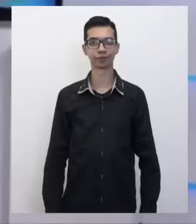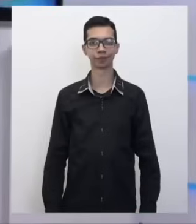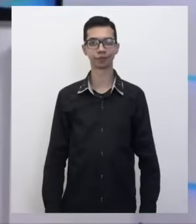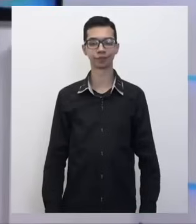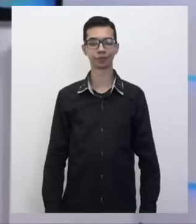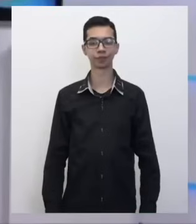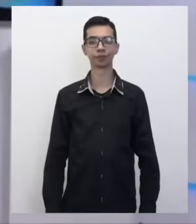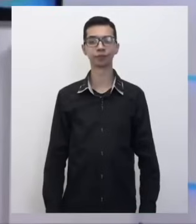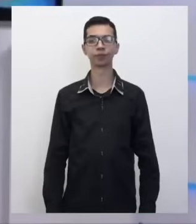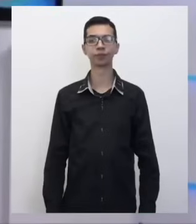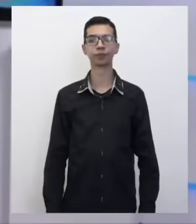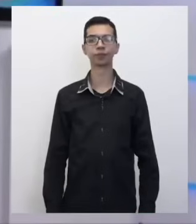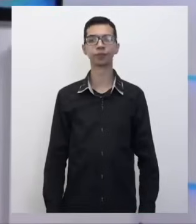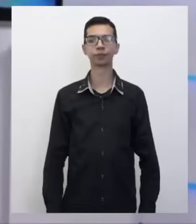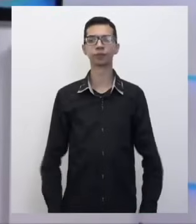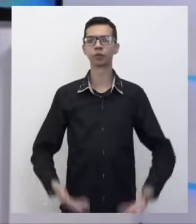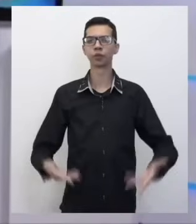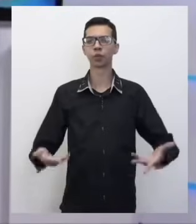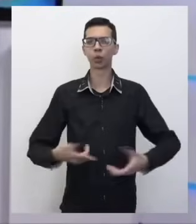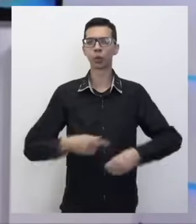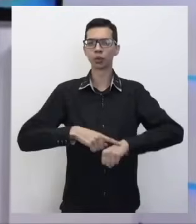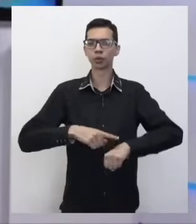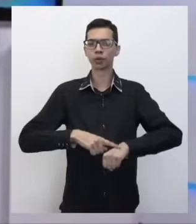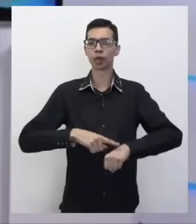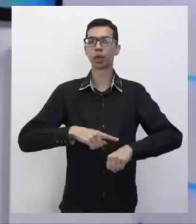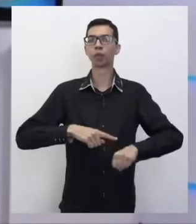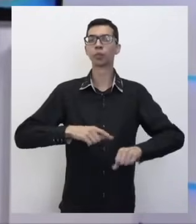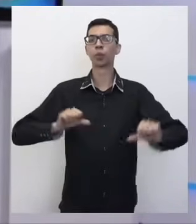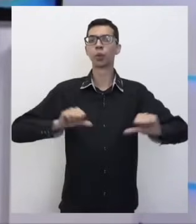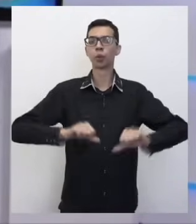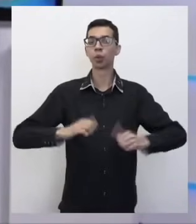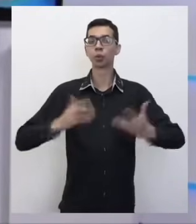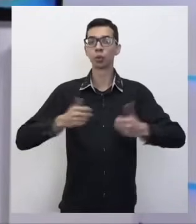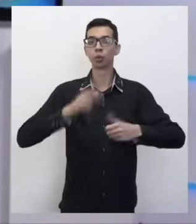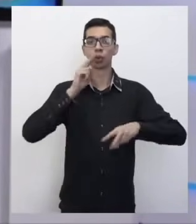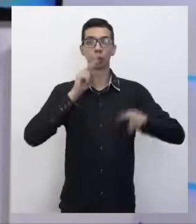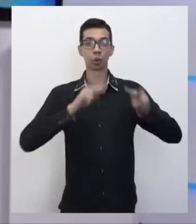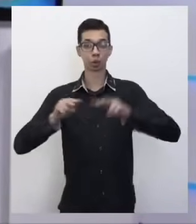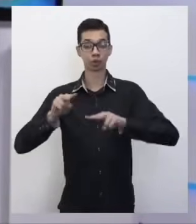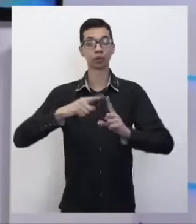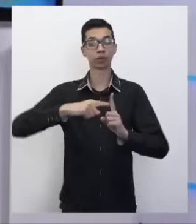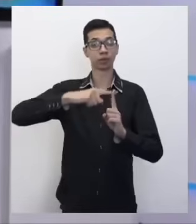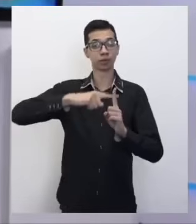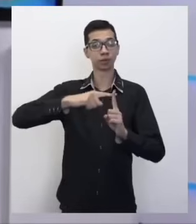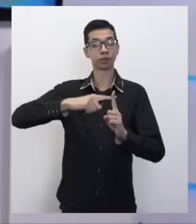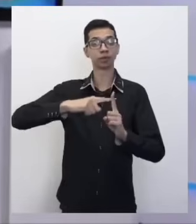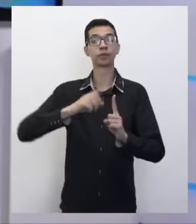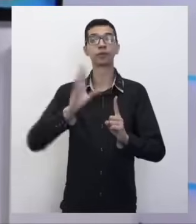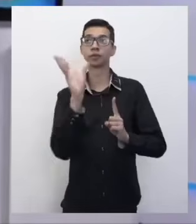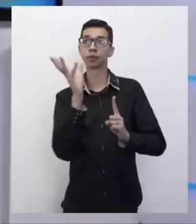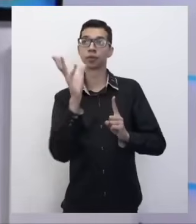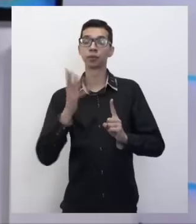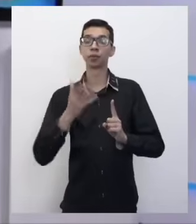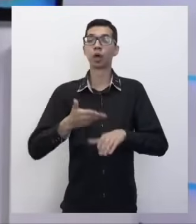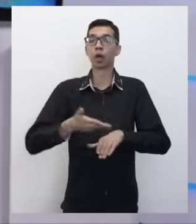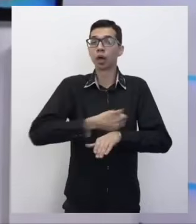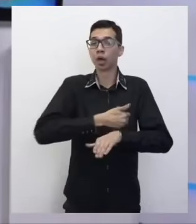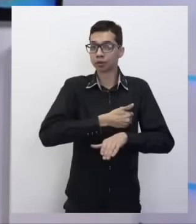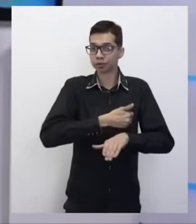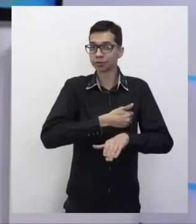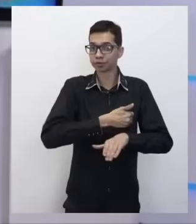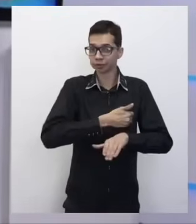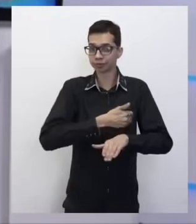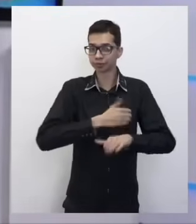E nesses tempos de crise hídrica, todo mundo costuma dar uma olhadinha na previsão do tempo antes de sair de casa. Mas por trás de uma coisa que